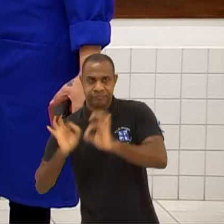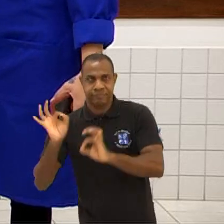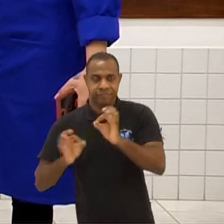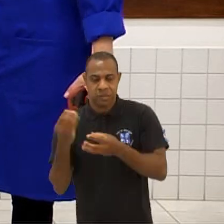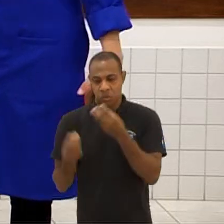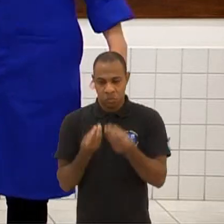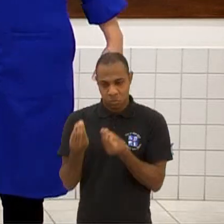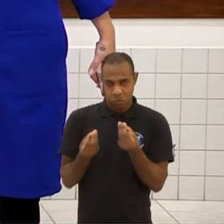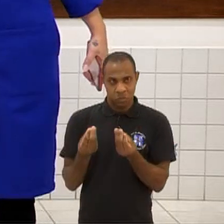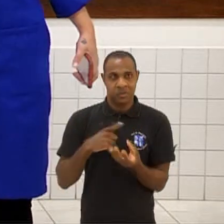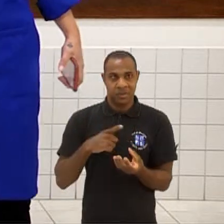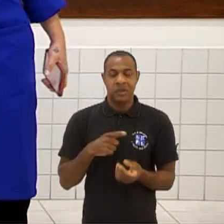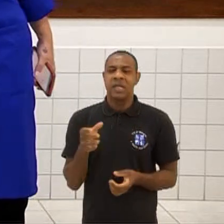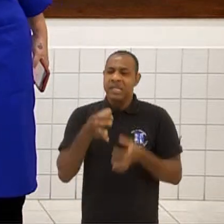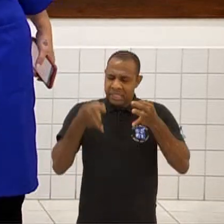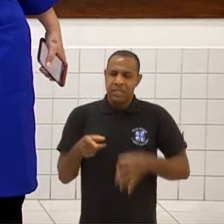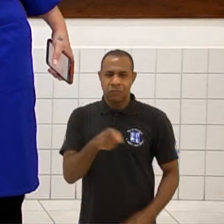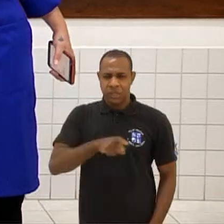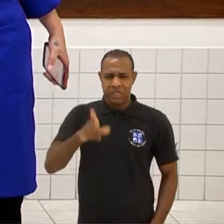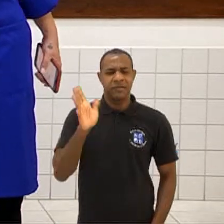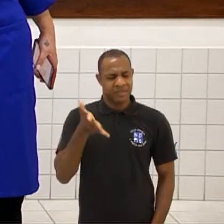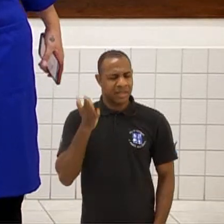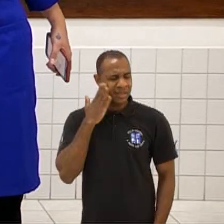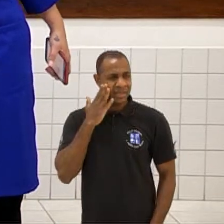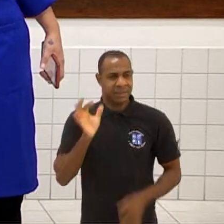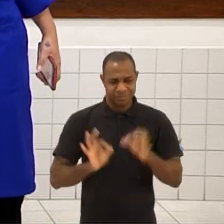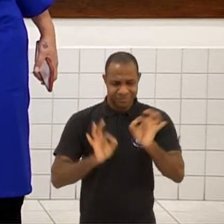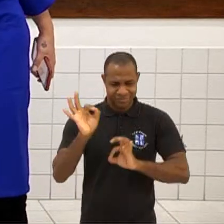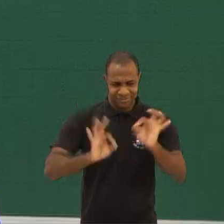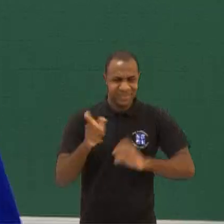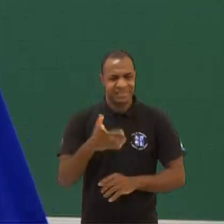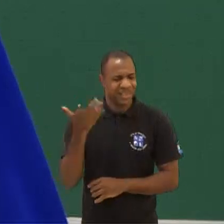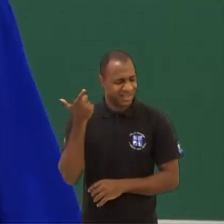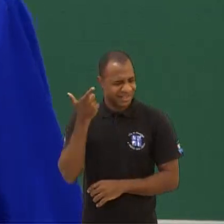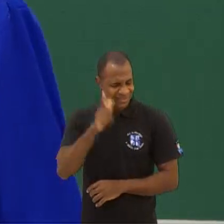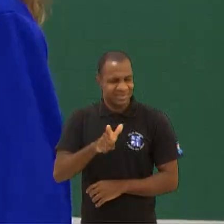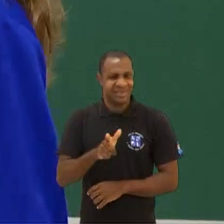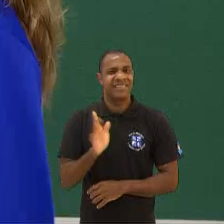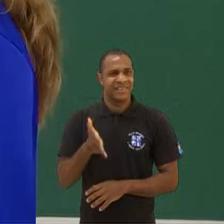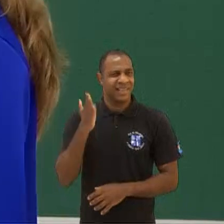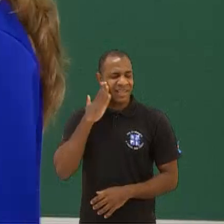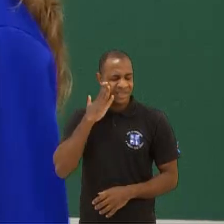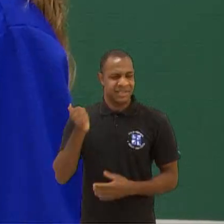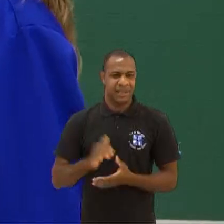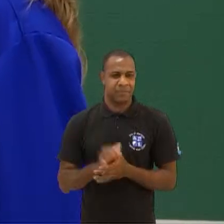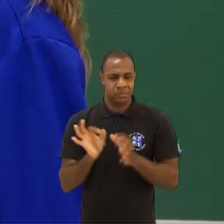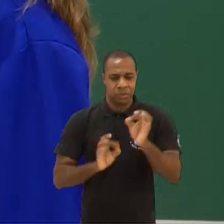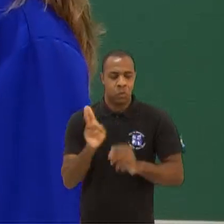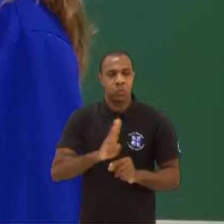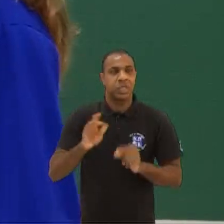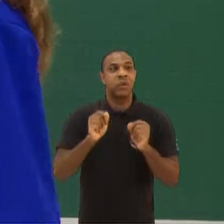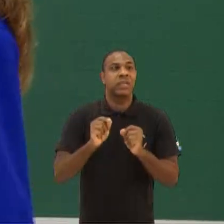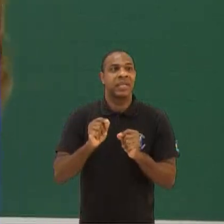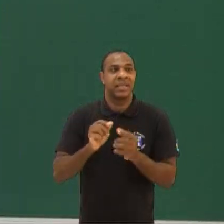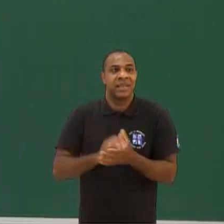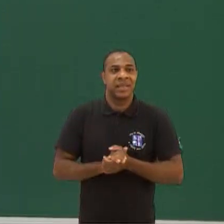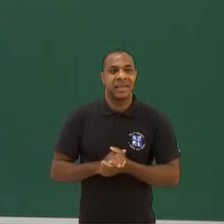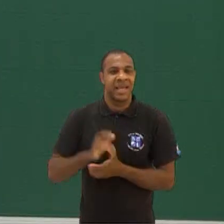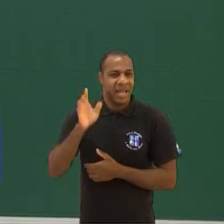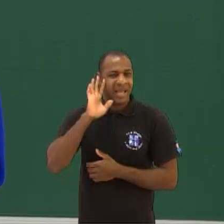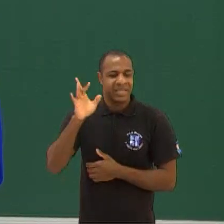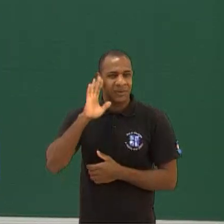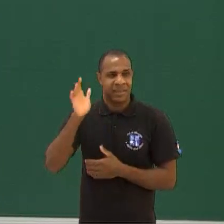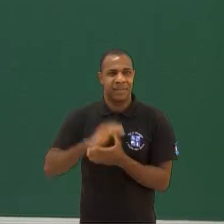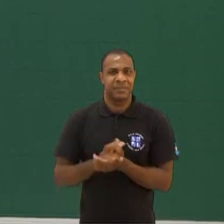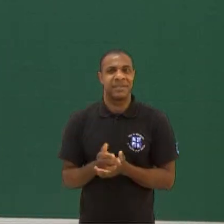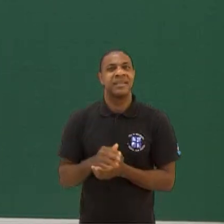resolução, tá? Eu tenho certeza que nessa altura o pessoal já tá craque em usar aqui o teorema de Thales nos triângulos, né? Exatamente. Vamos ler aqui